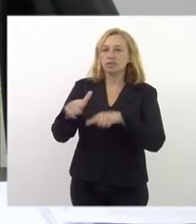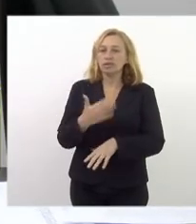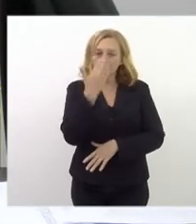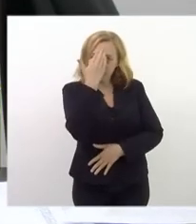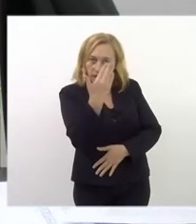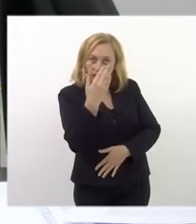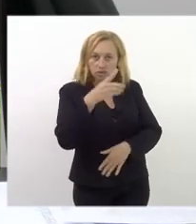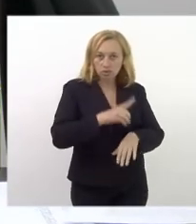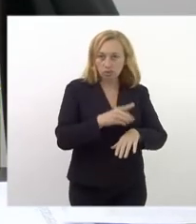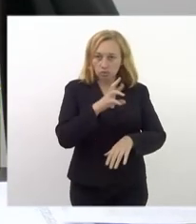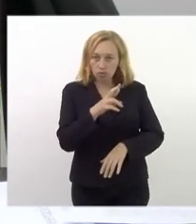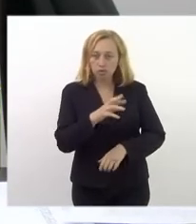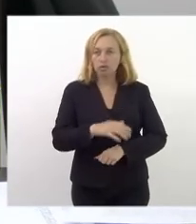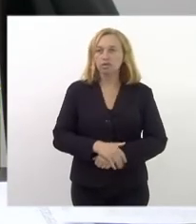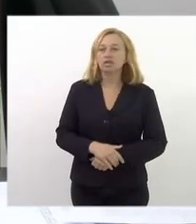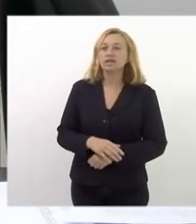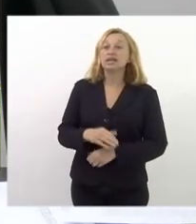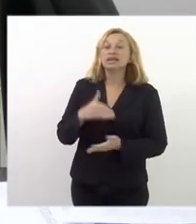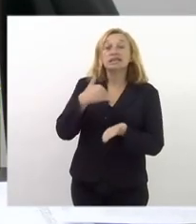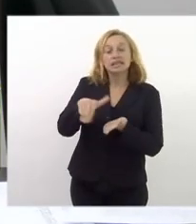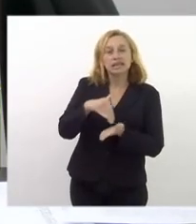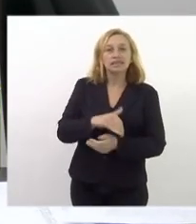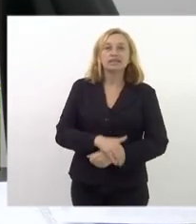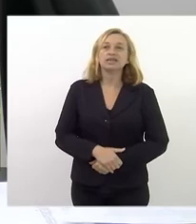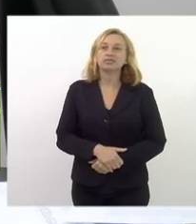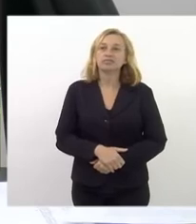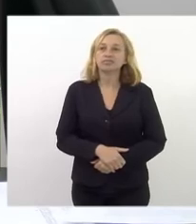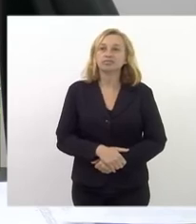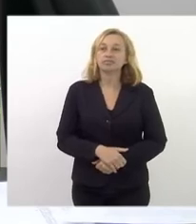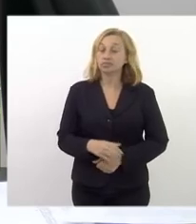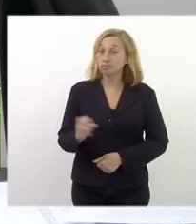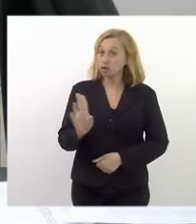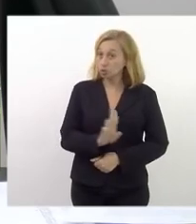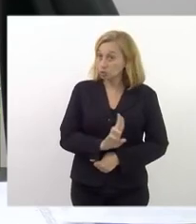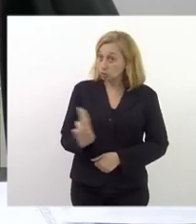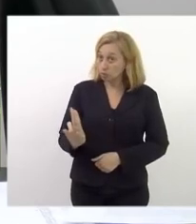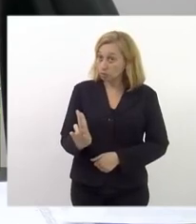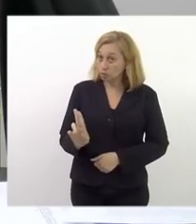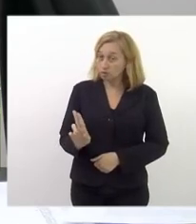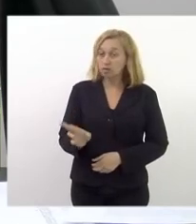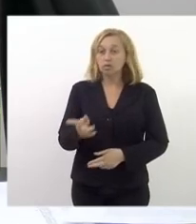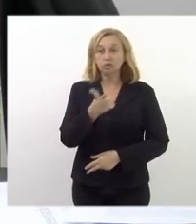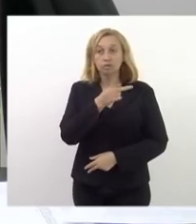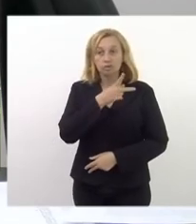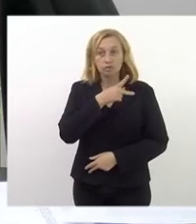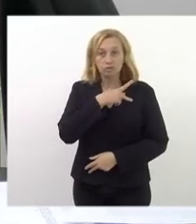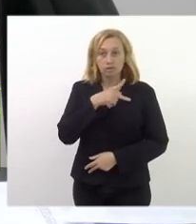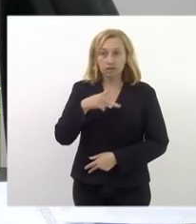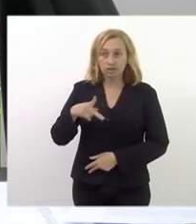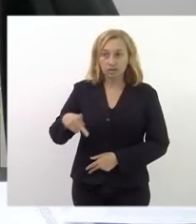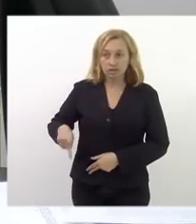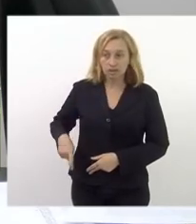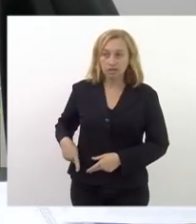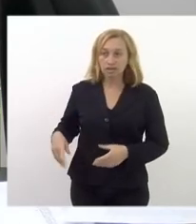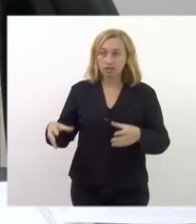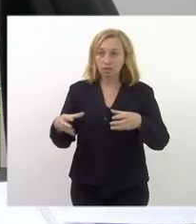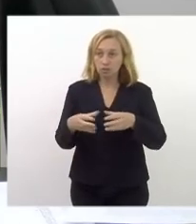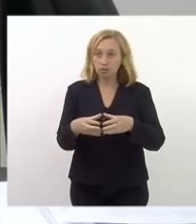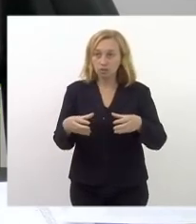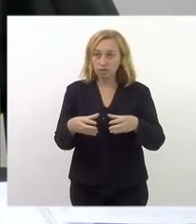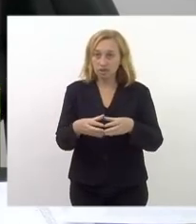Arney. O secretário, em nome do presidente da Comissão de